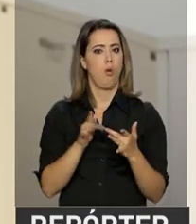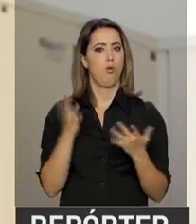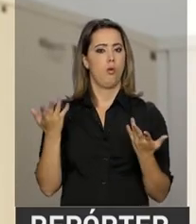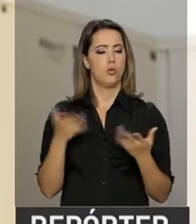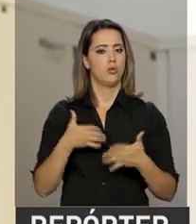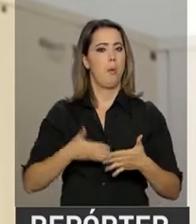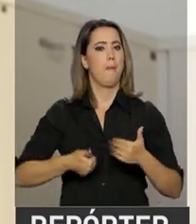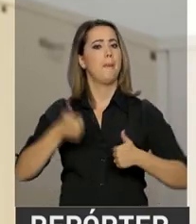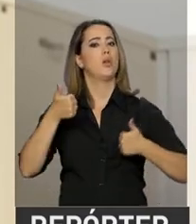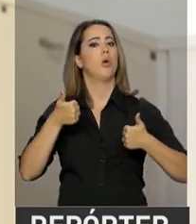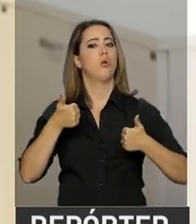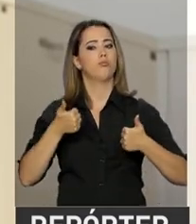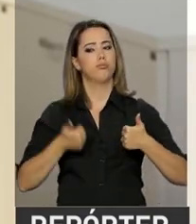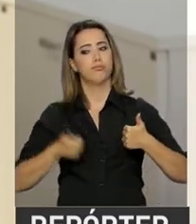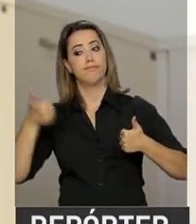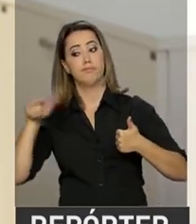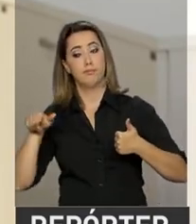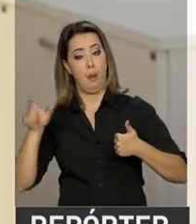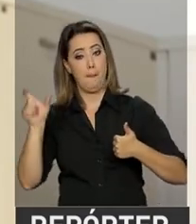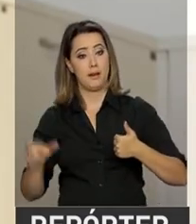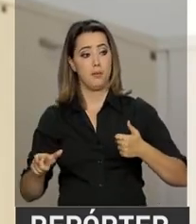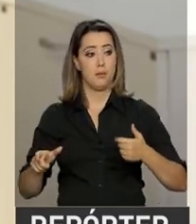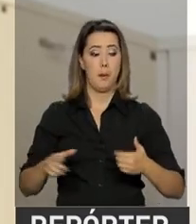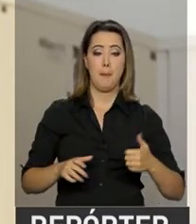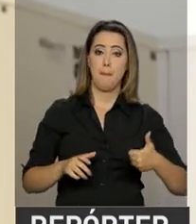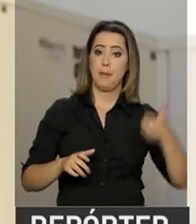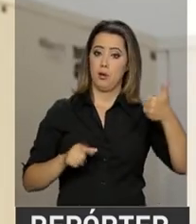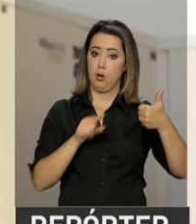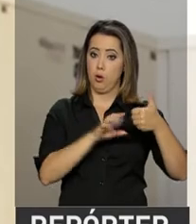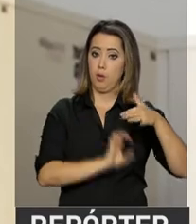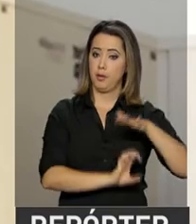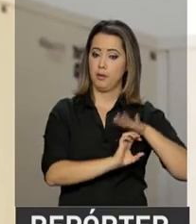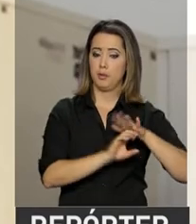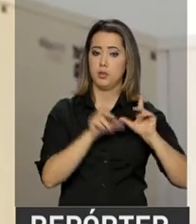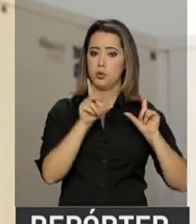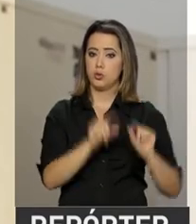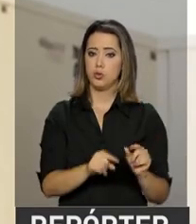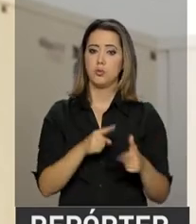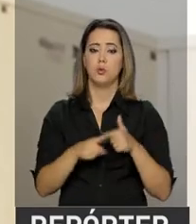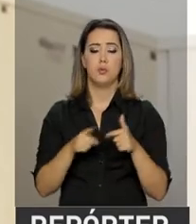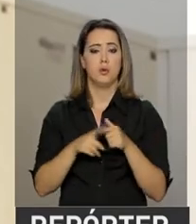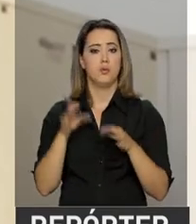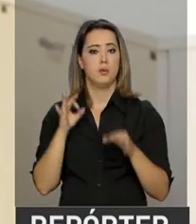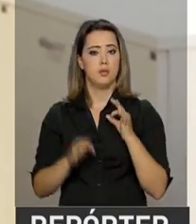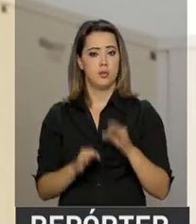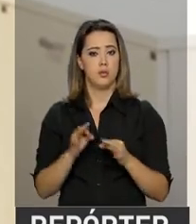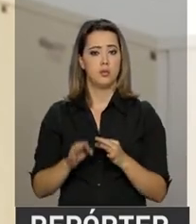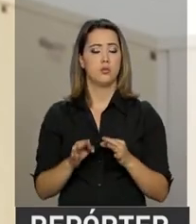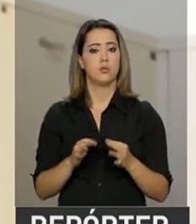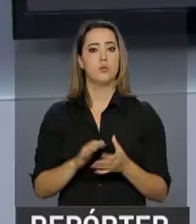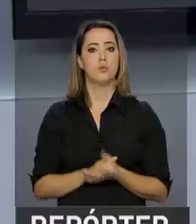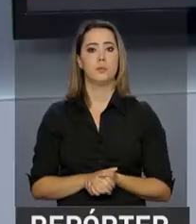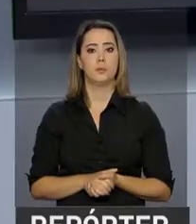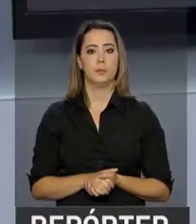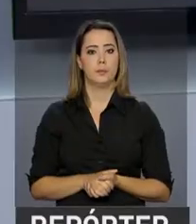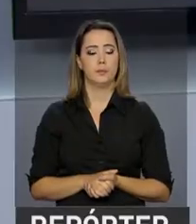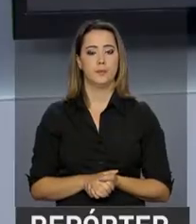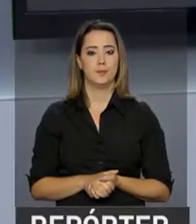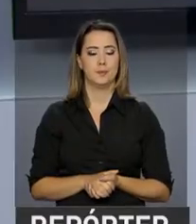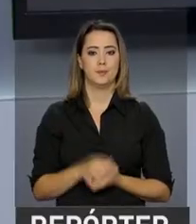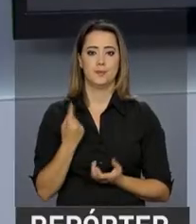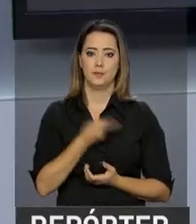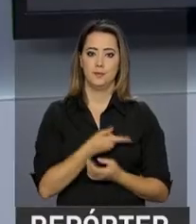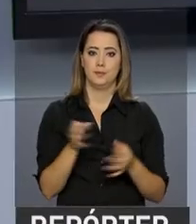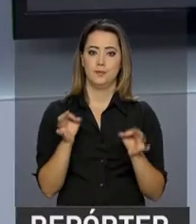fiquem melhor para ambas naquelas que era um entendimento que a gente tinha então acho que reduz risco jurídico e amplia com certeza a possibilidade o